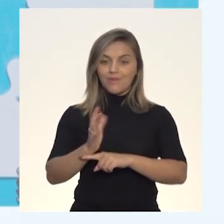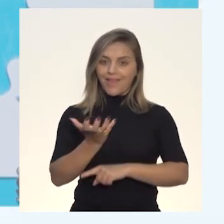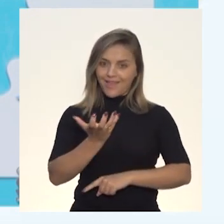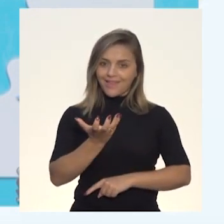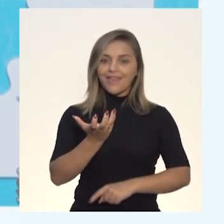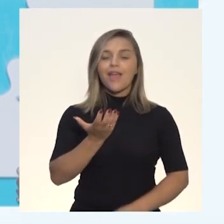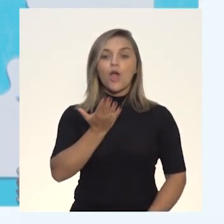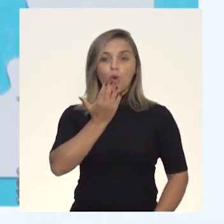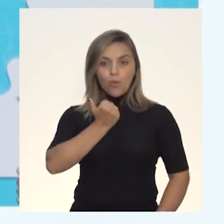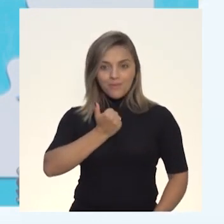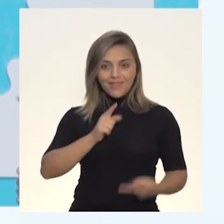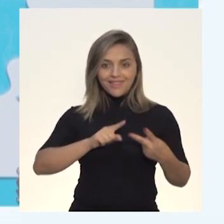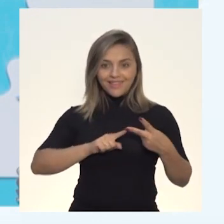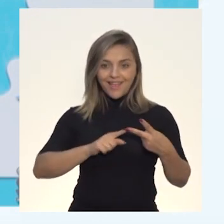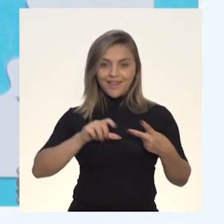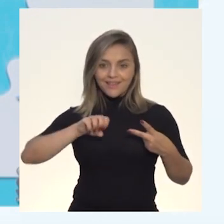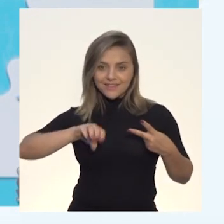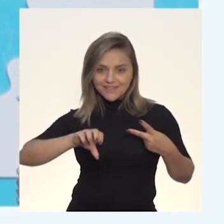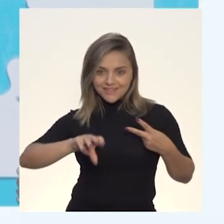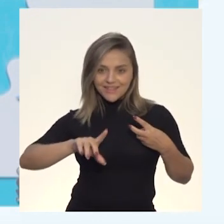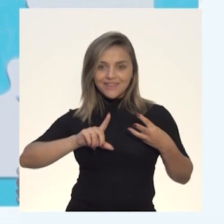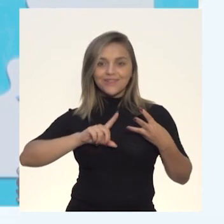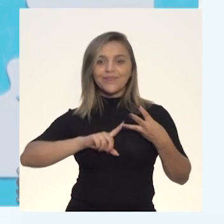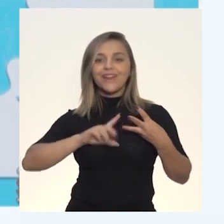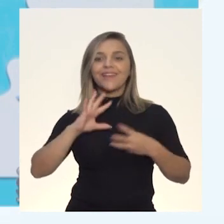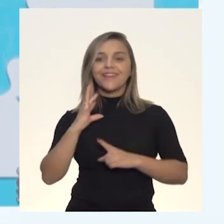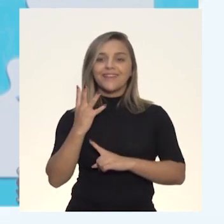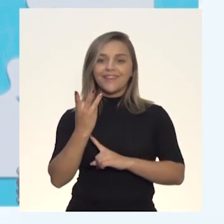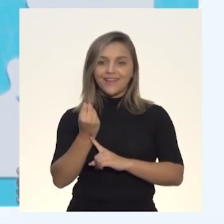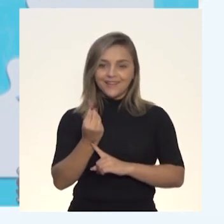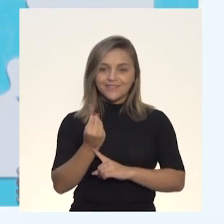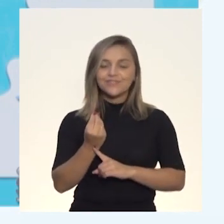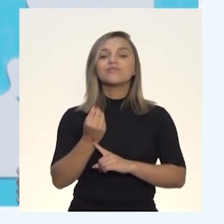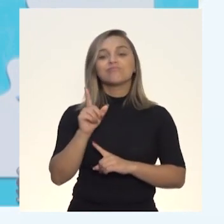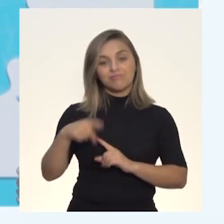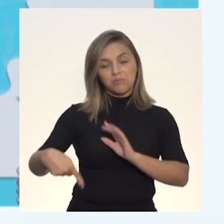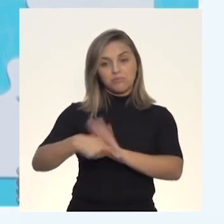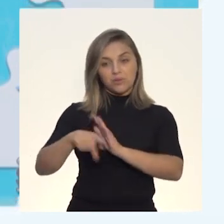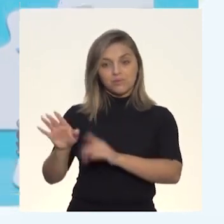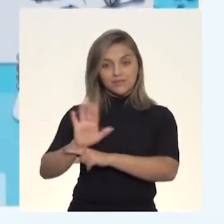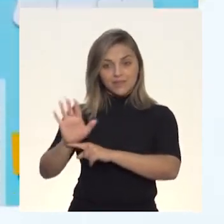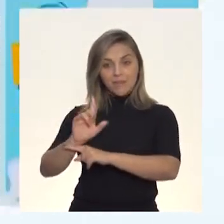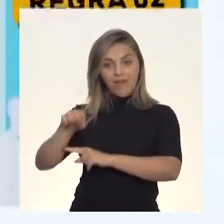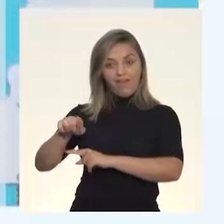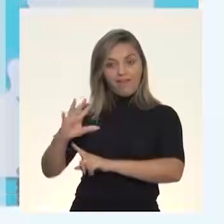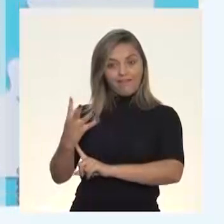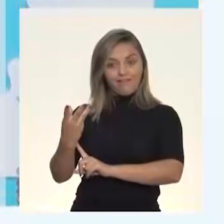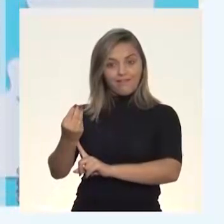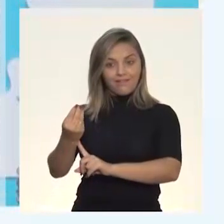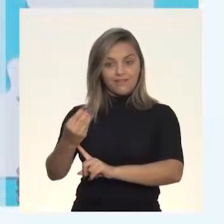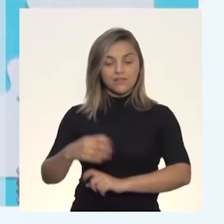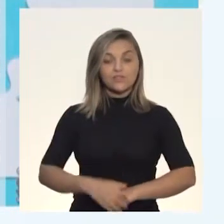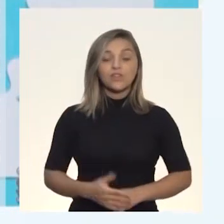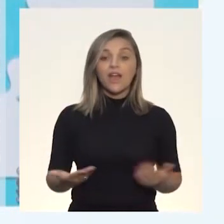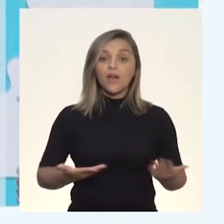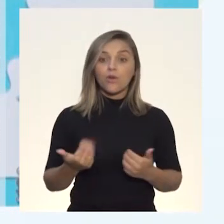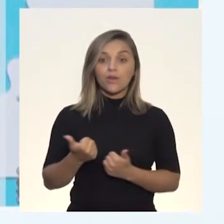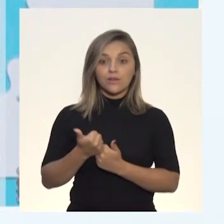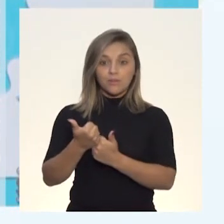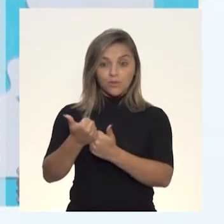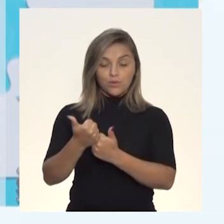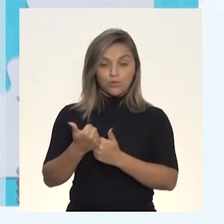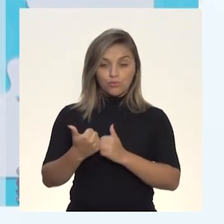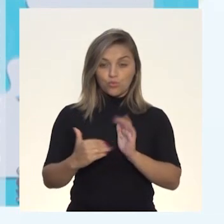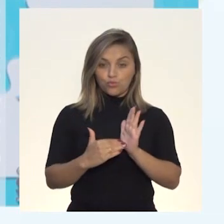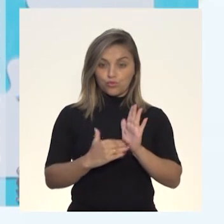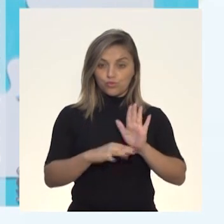comida, educação e arte. E o cinema é uma forma de arte, tudo bem? E o último texto de apoio que aparece pra gente é o texto de